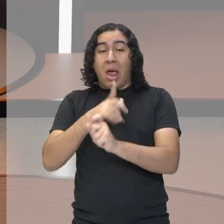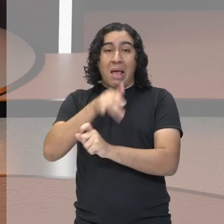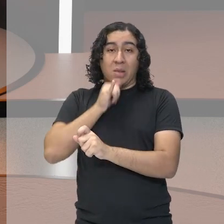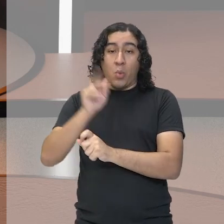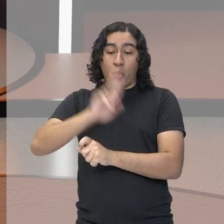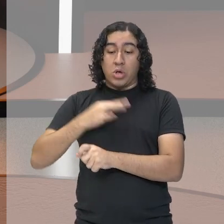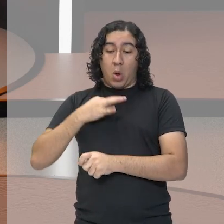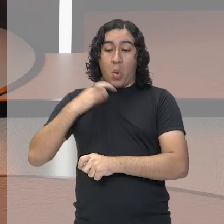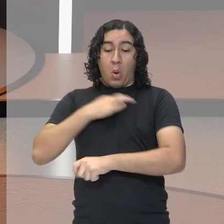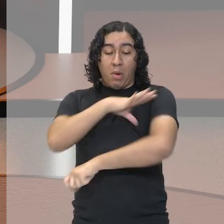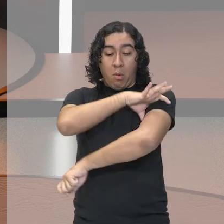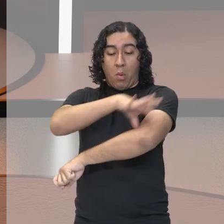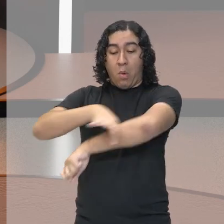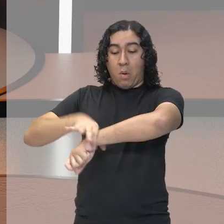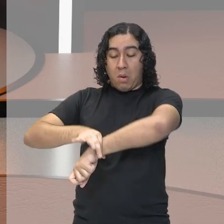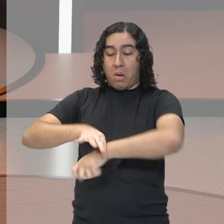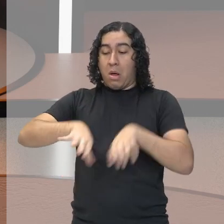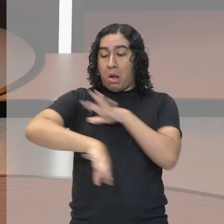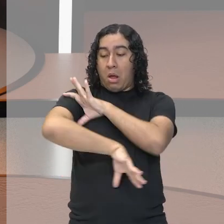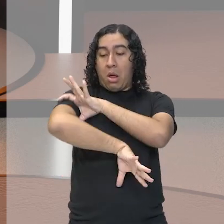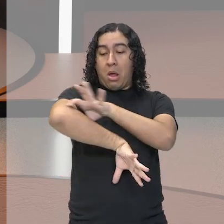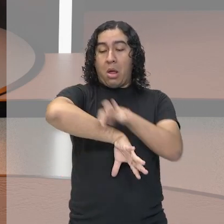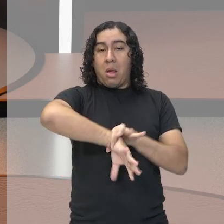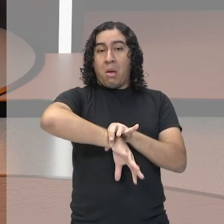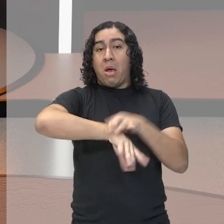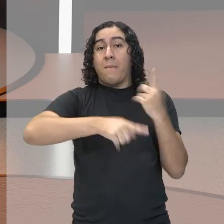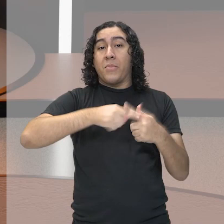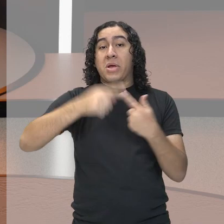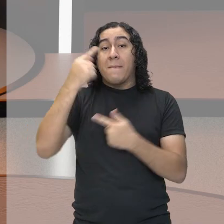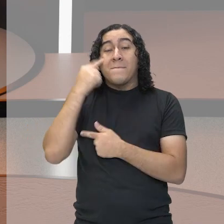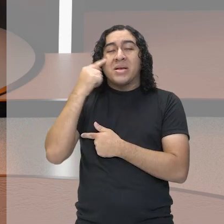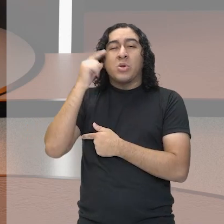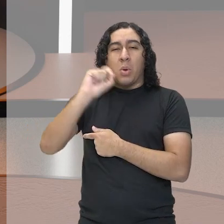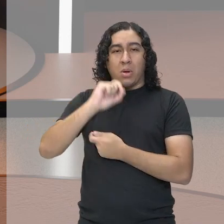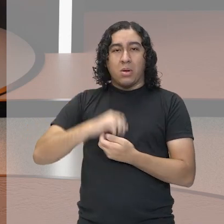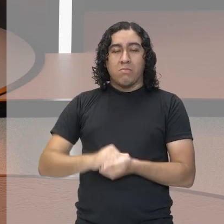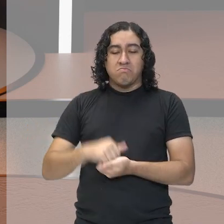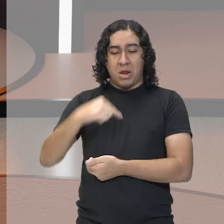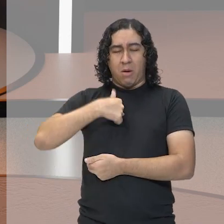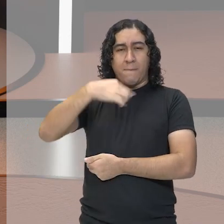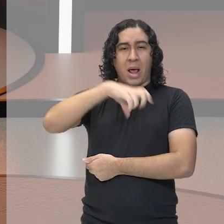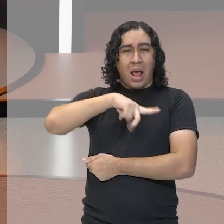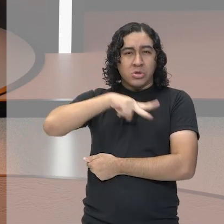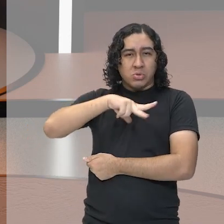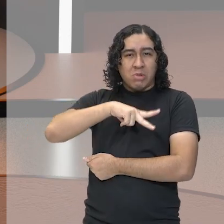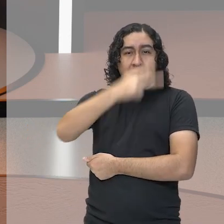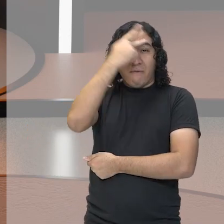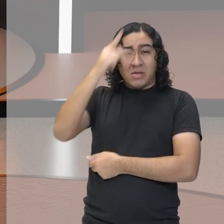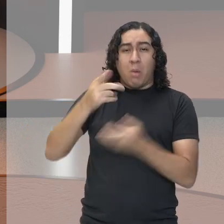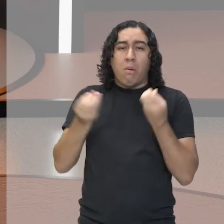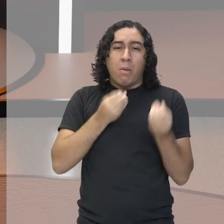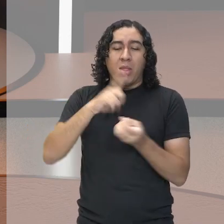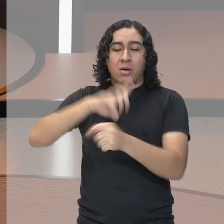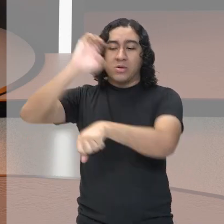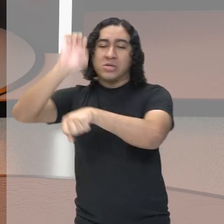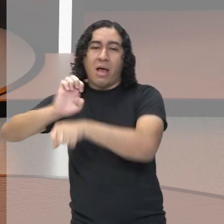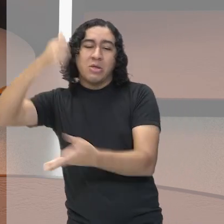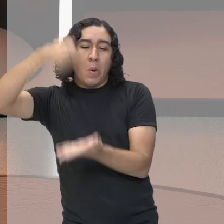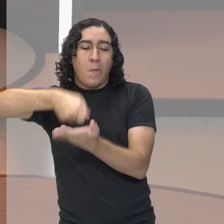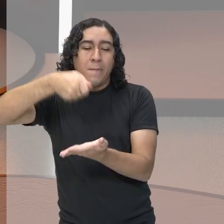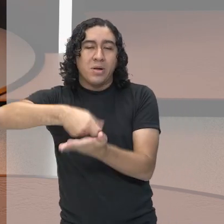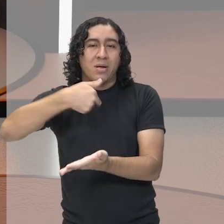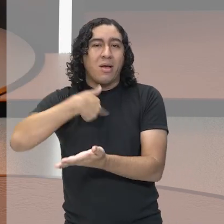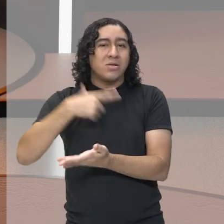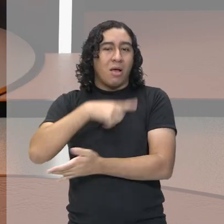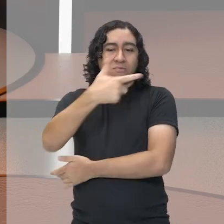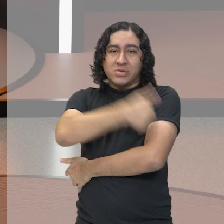eles achavam que estava infringindo a sua intimidade, o Estado estava sendo muito autoritário. Mas não